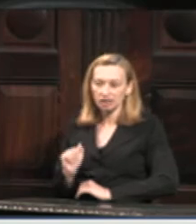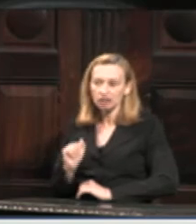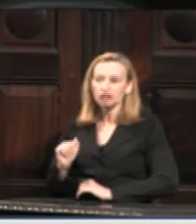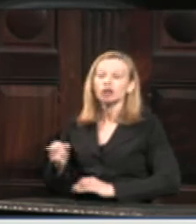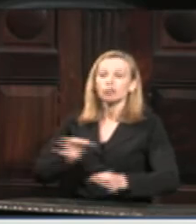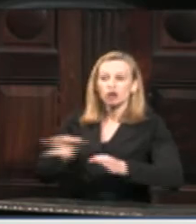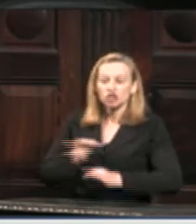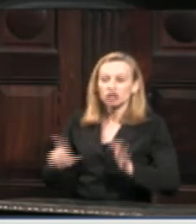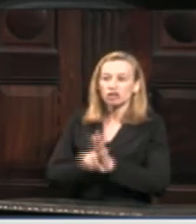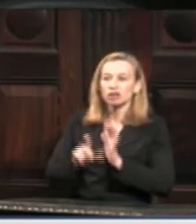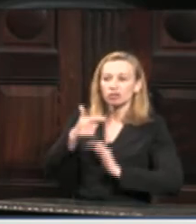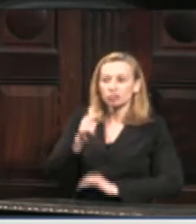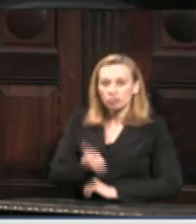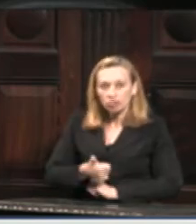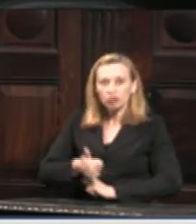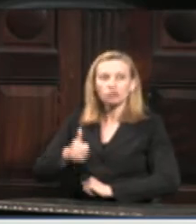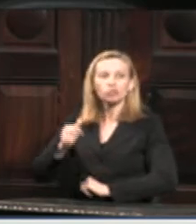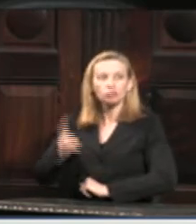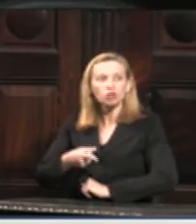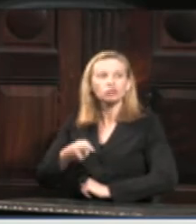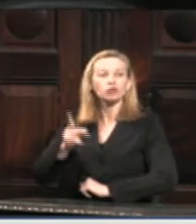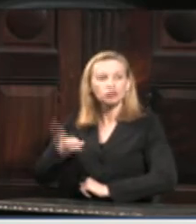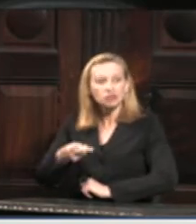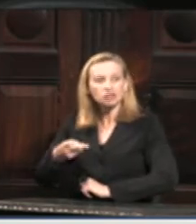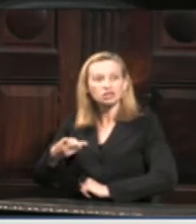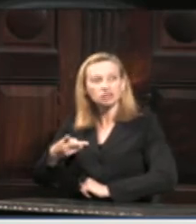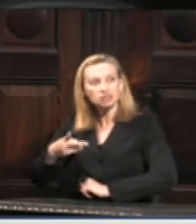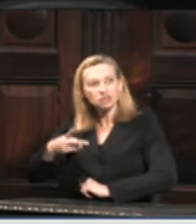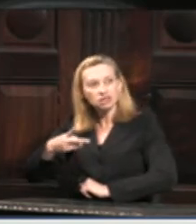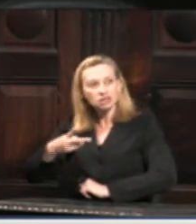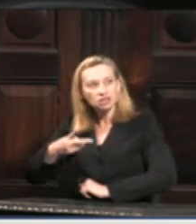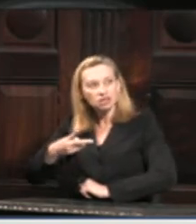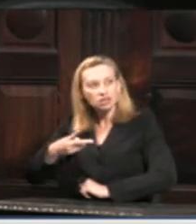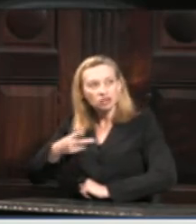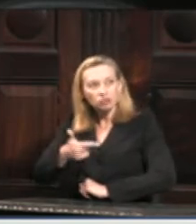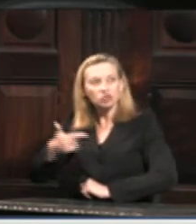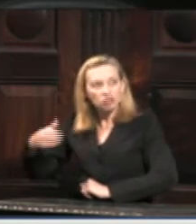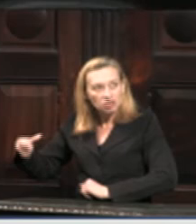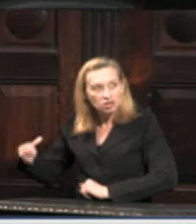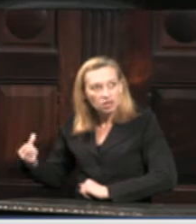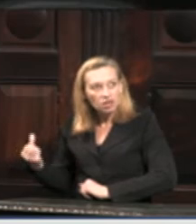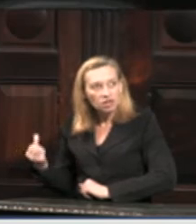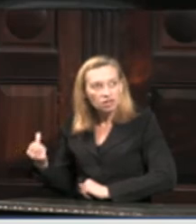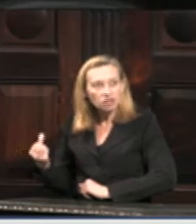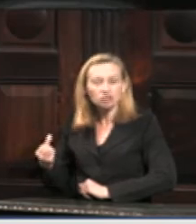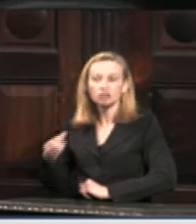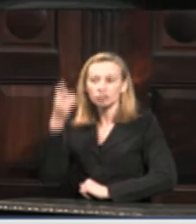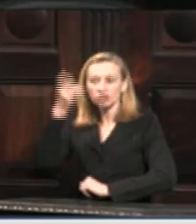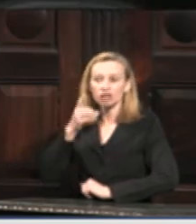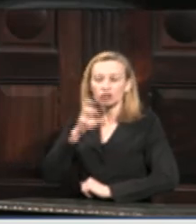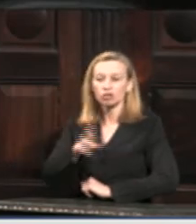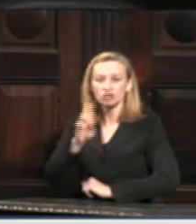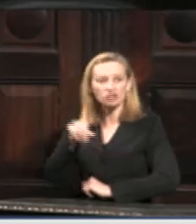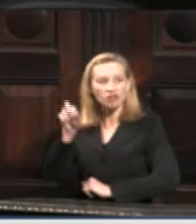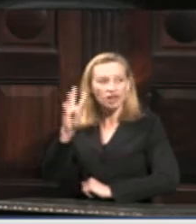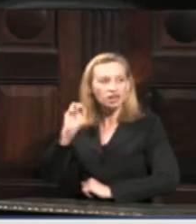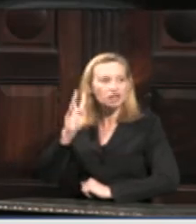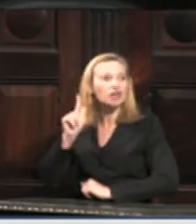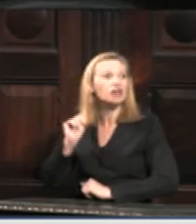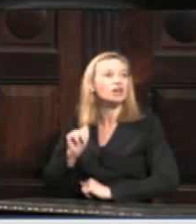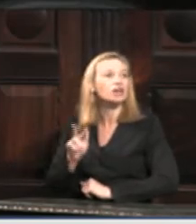de lei 1954 de 2016, de autoria do deputado Rosenberg Reis. Projeto de